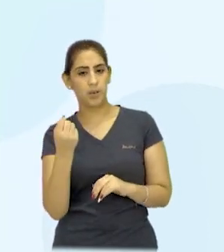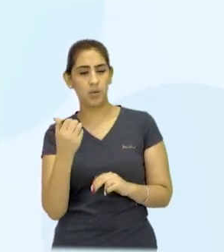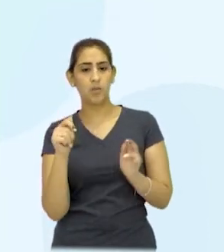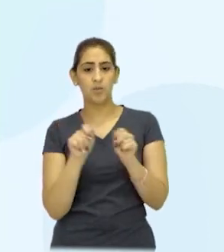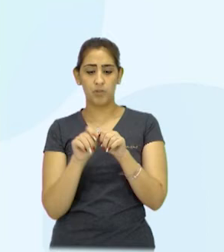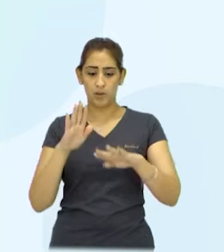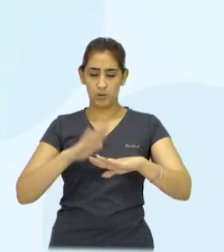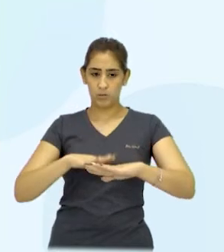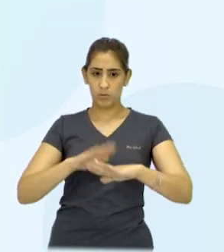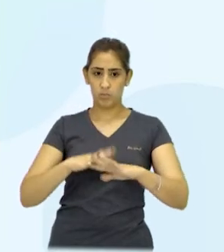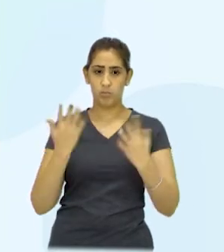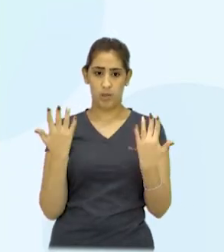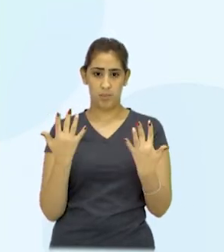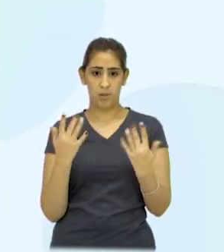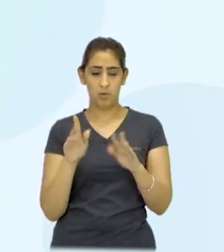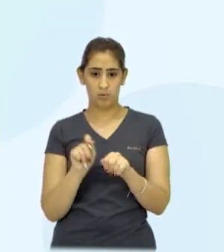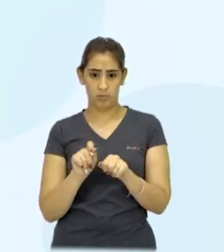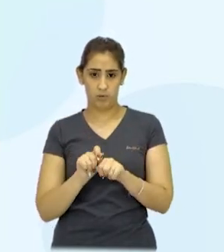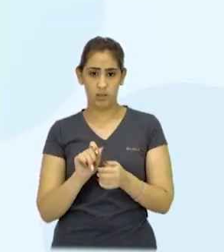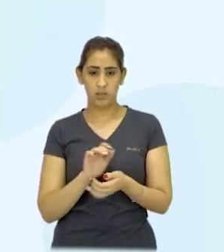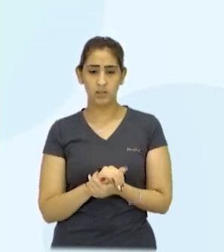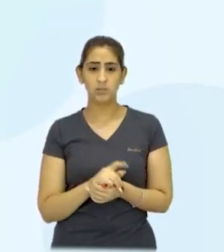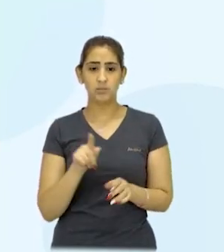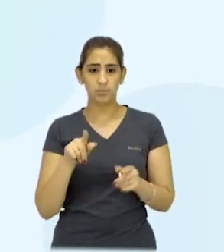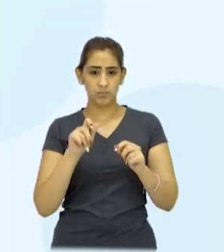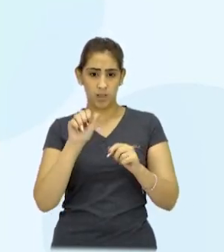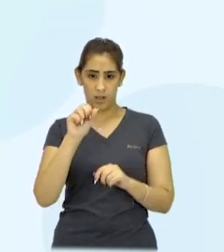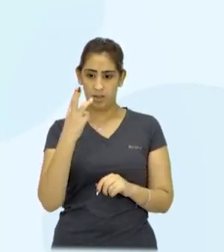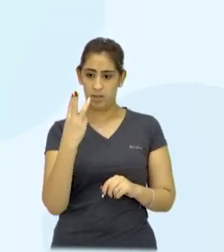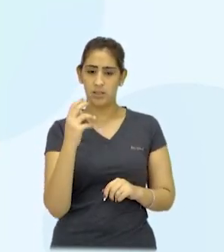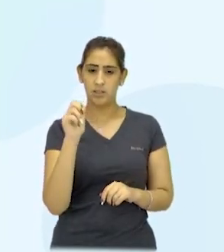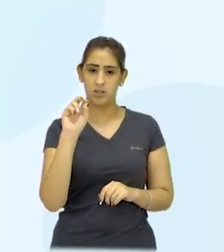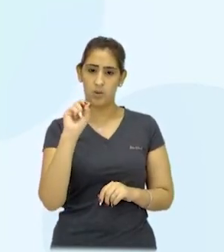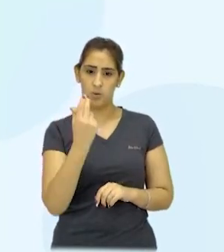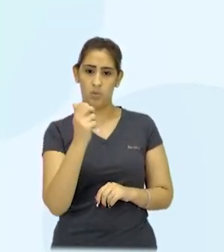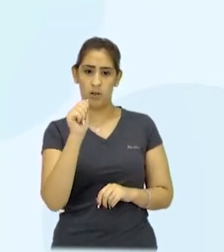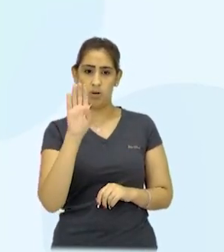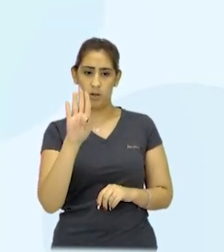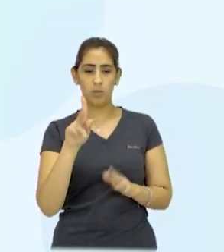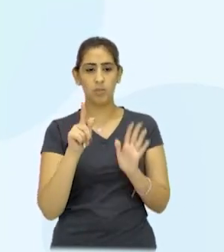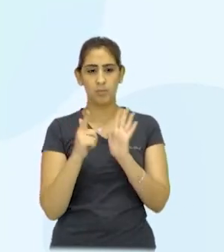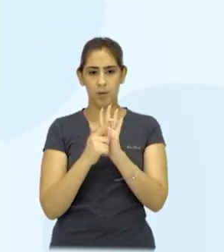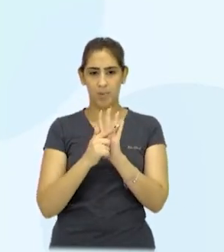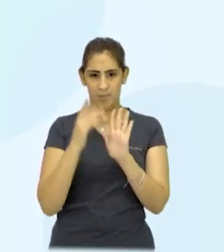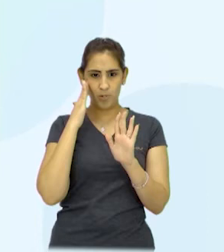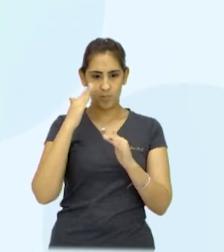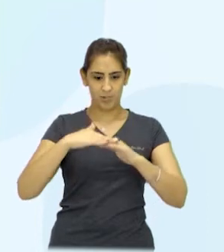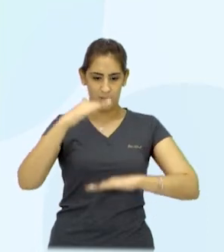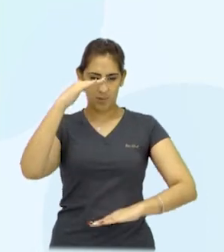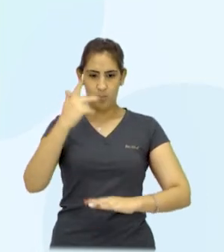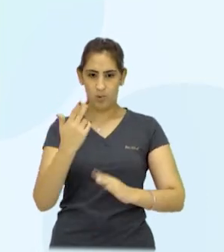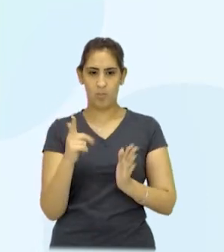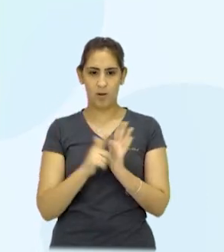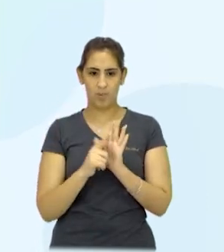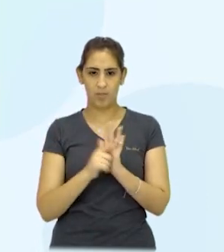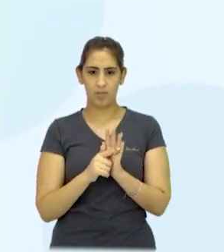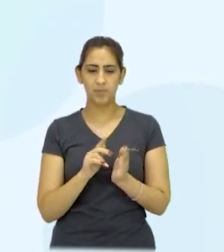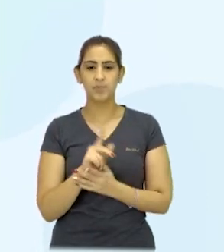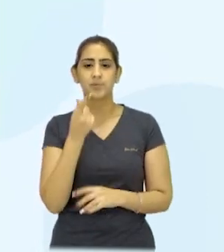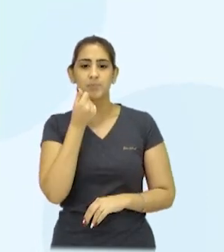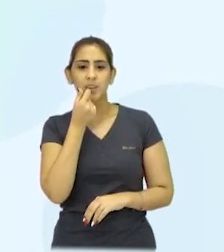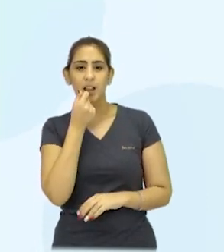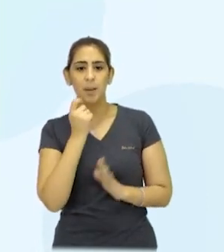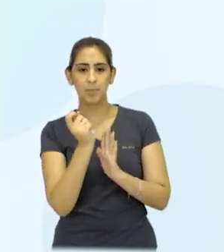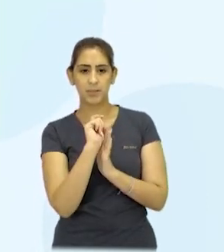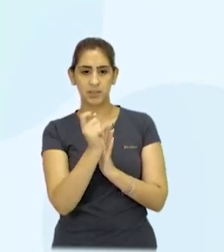mão em formatos A3 ou A4, que é o tamanho do papel, em traços pretos ou coloridos, depois pintados em ecoline e lápis aquarela,